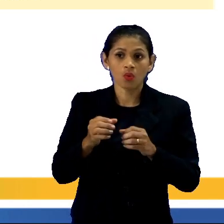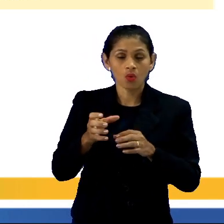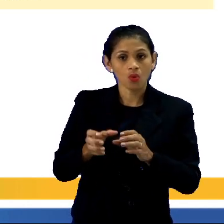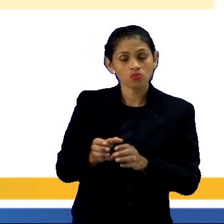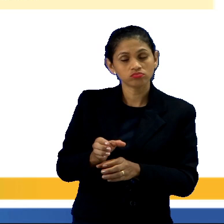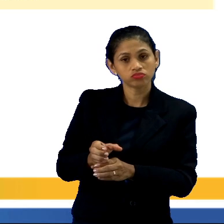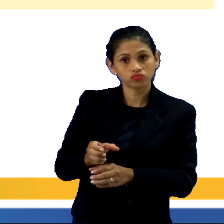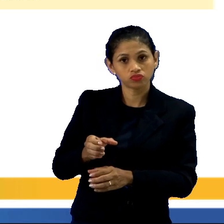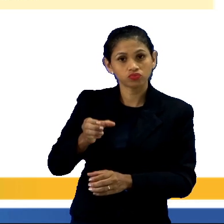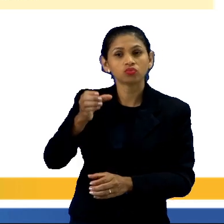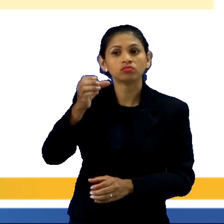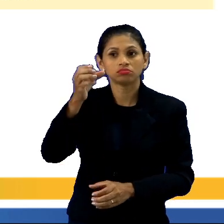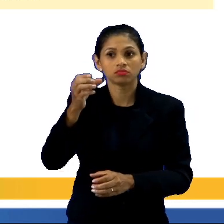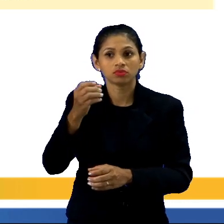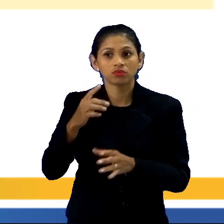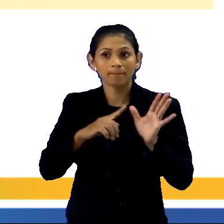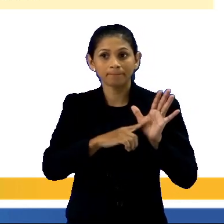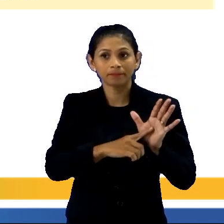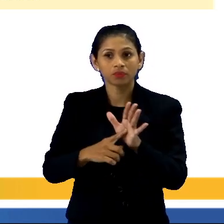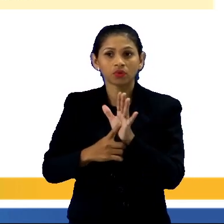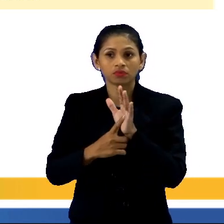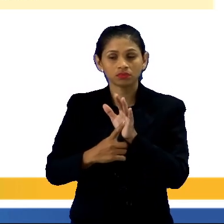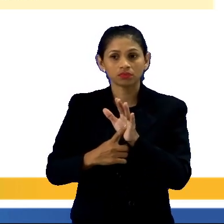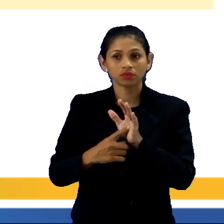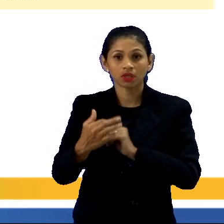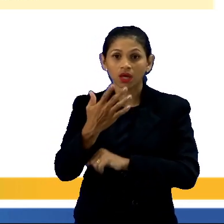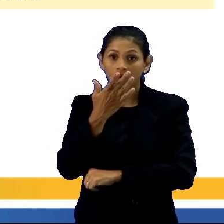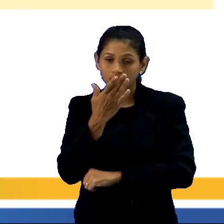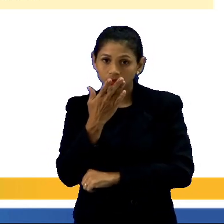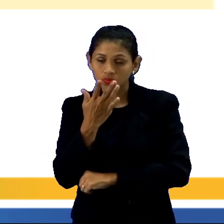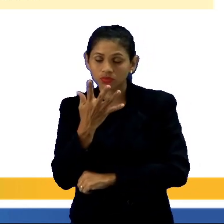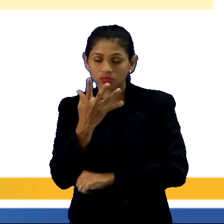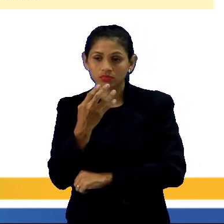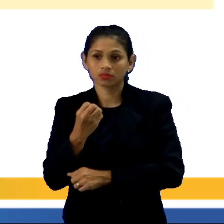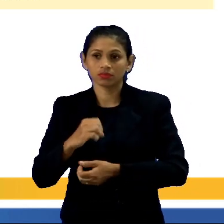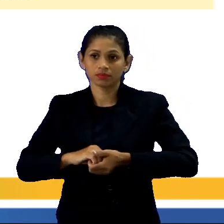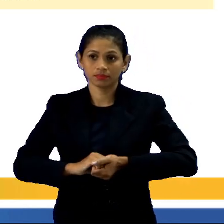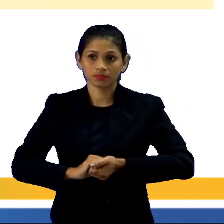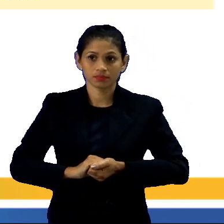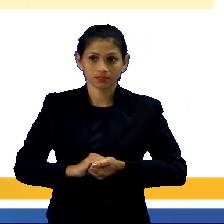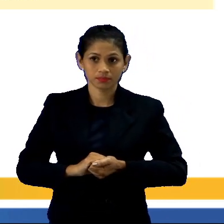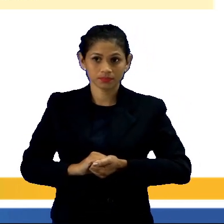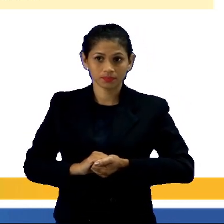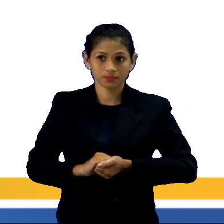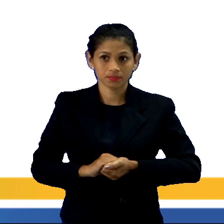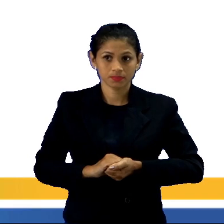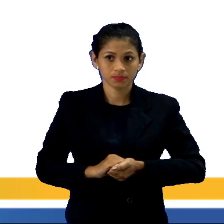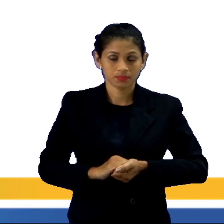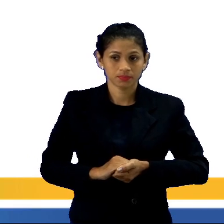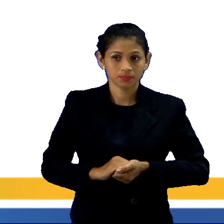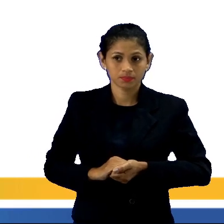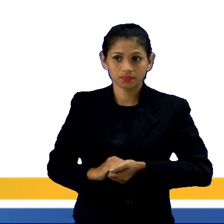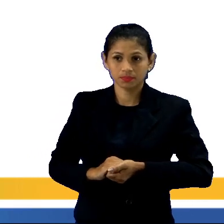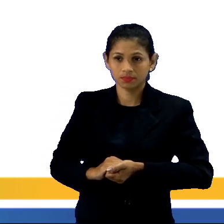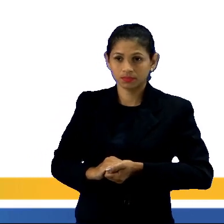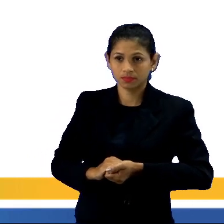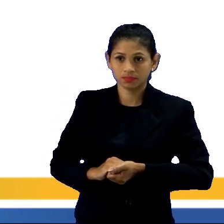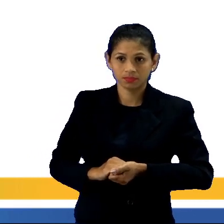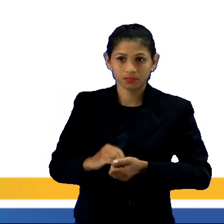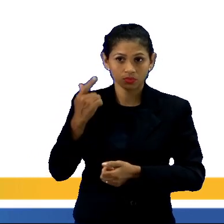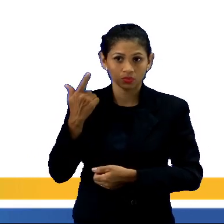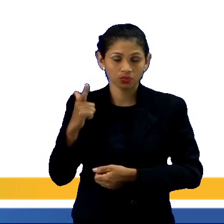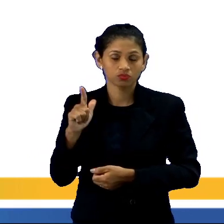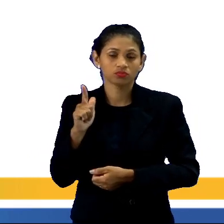e imagens mais nítidas, porque elas funcionam melhor em ambientes que são mais bem iluminados. E aí o